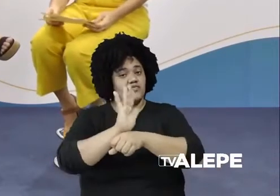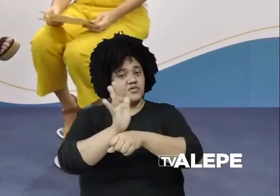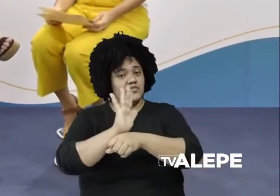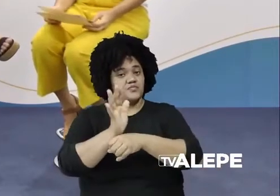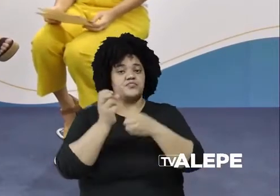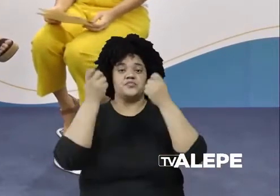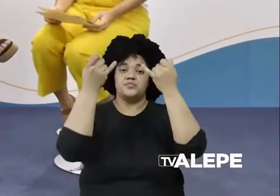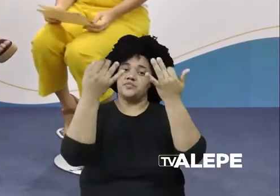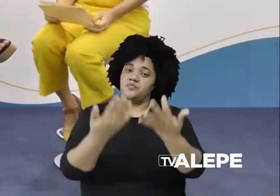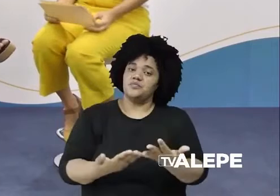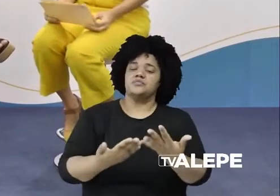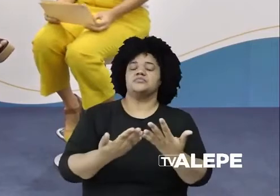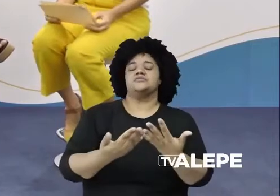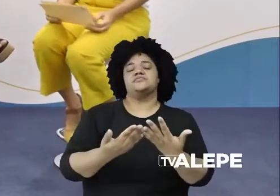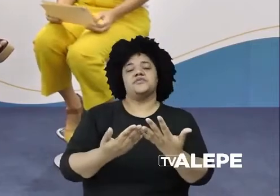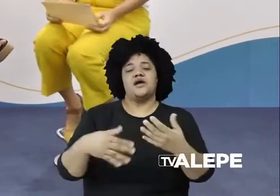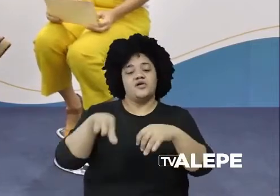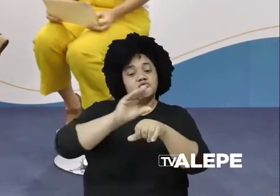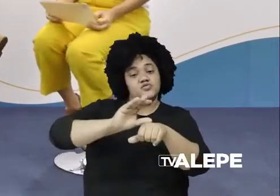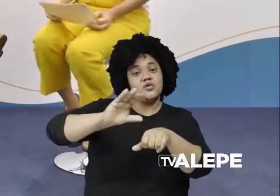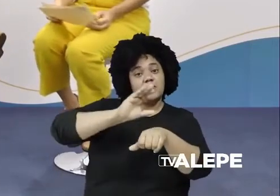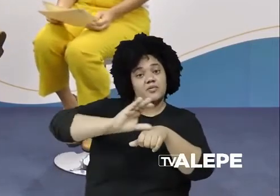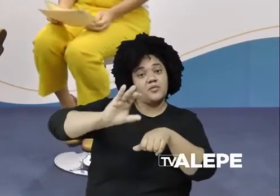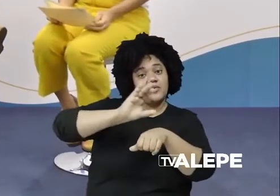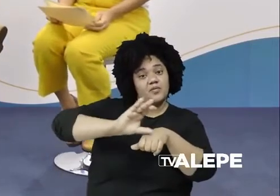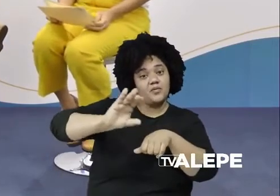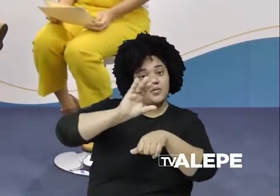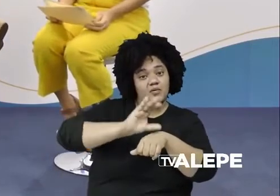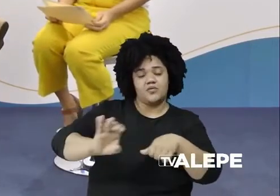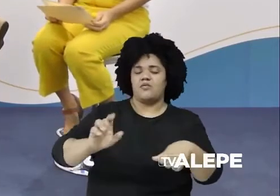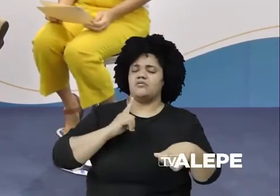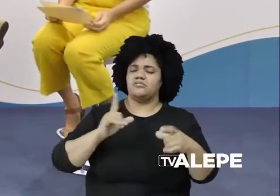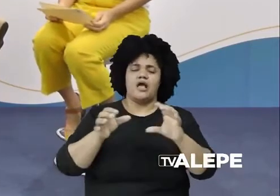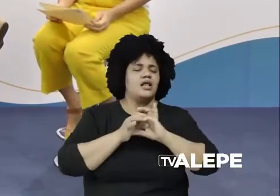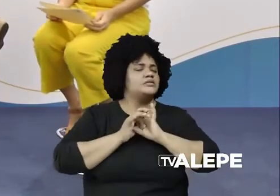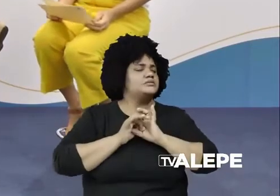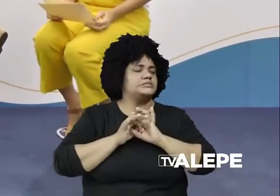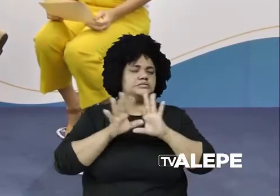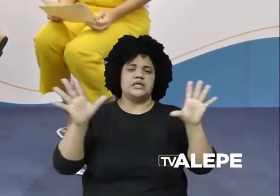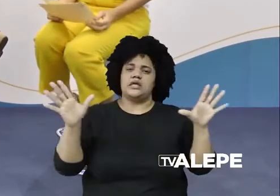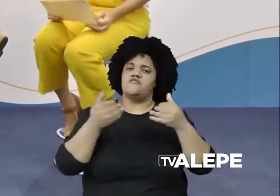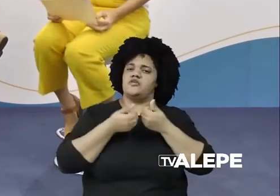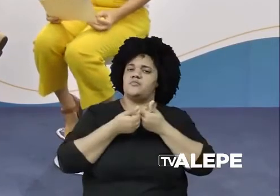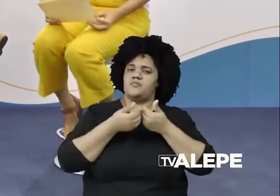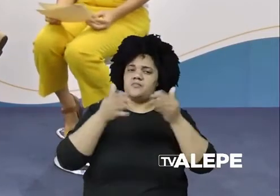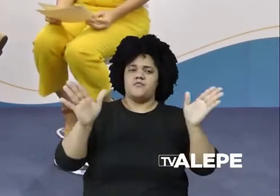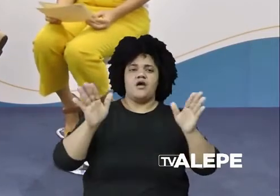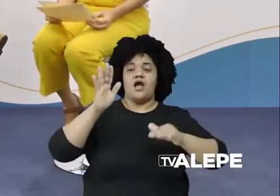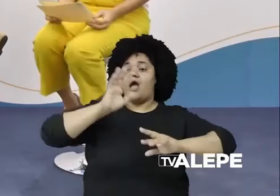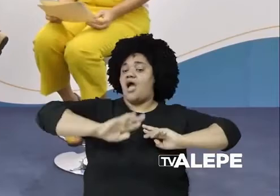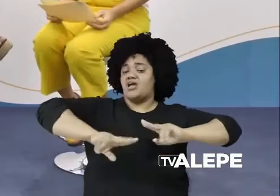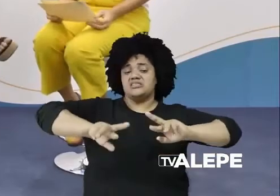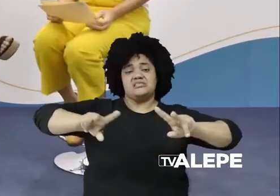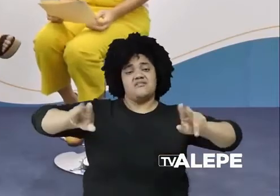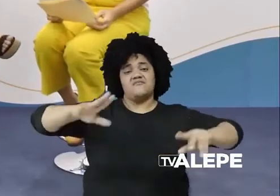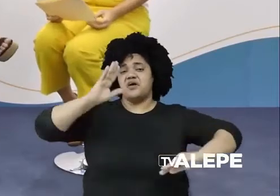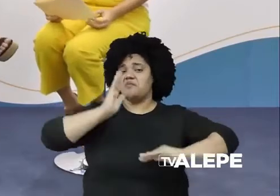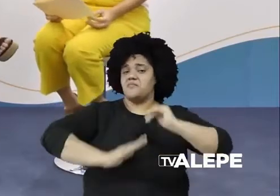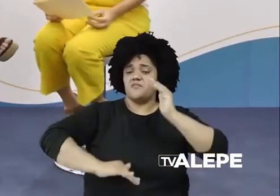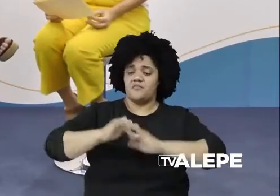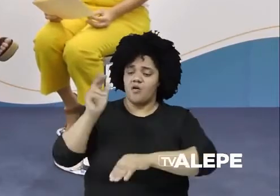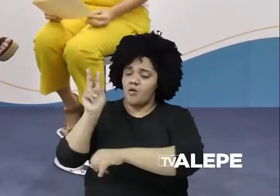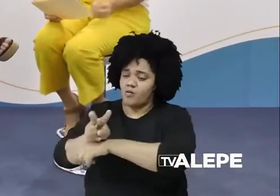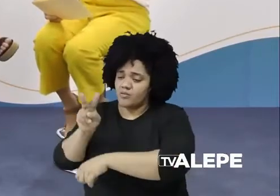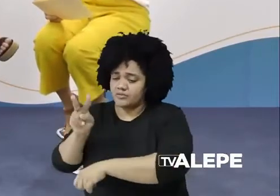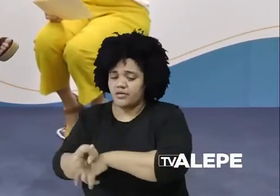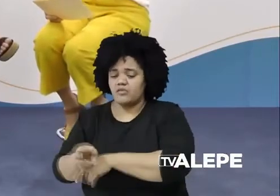justamente sobre esse curso, não é? Que está aberto, como Talita já falou, a vários profissionais, aos cuidadores,